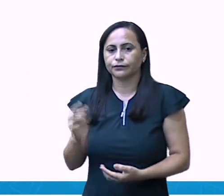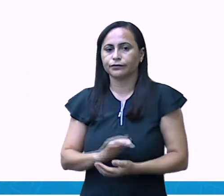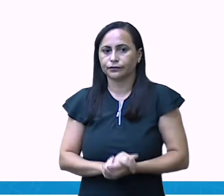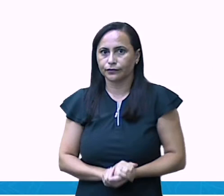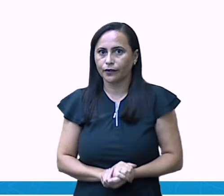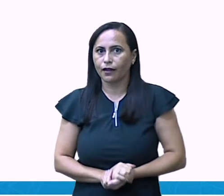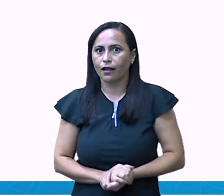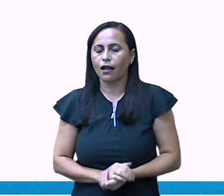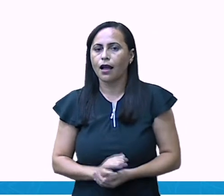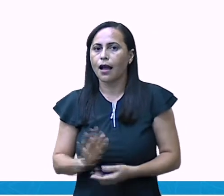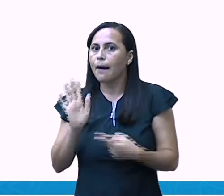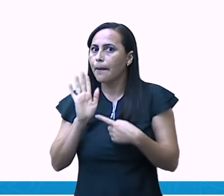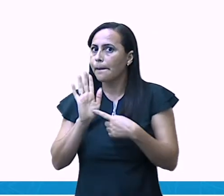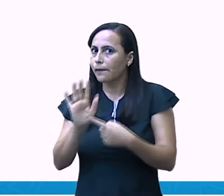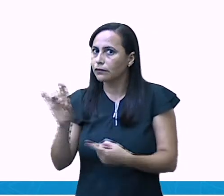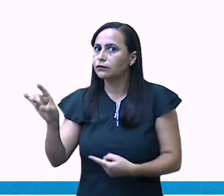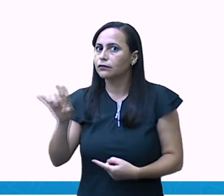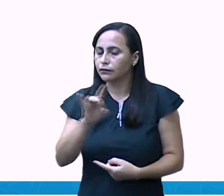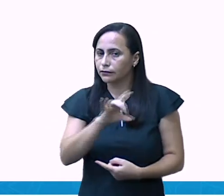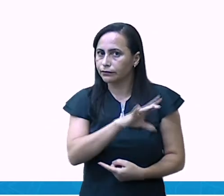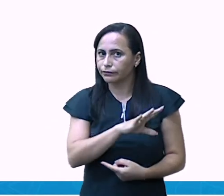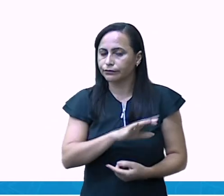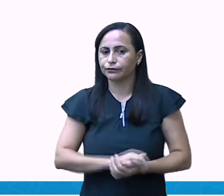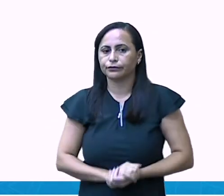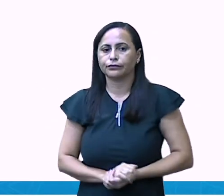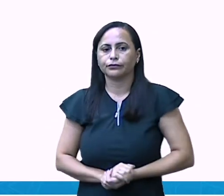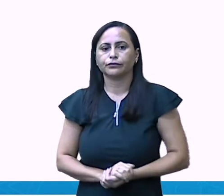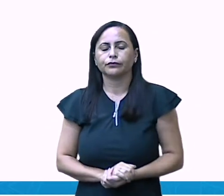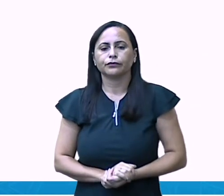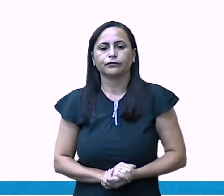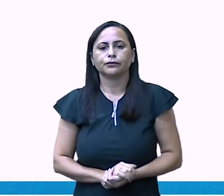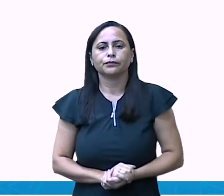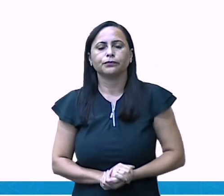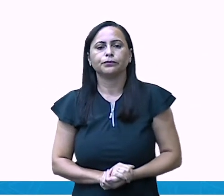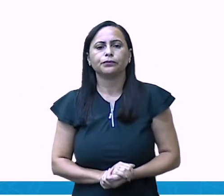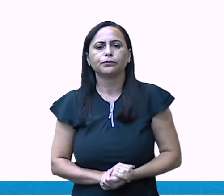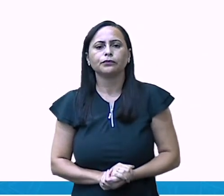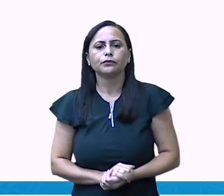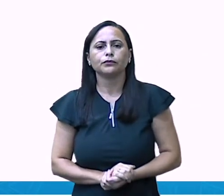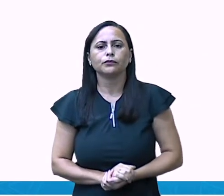de falar de cada um, certo? Muito bem.